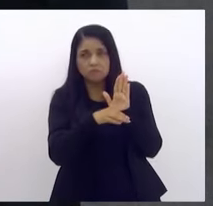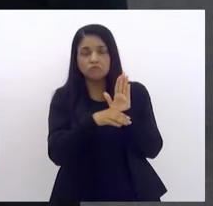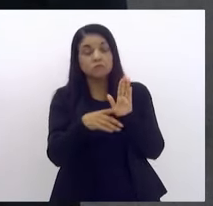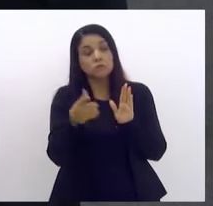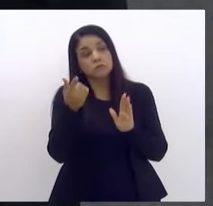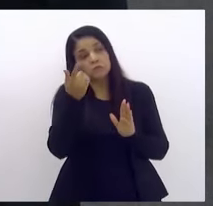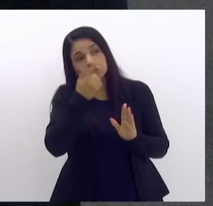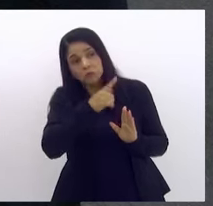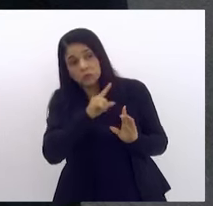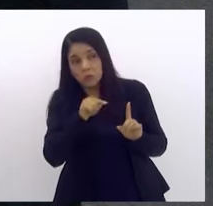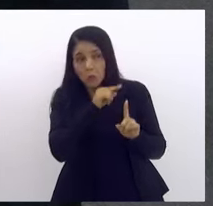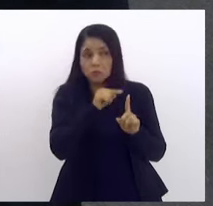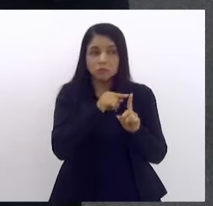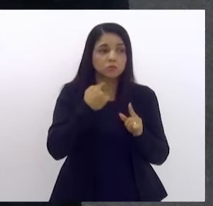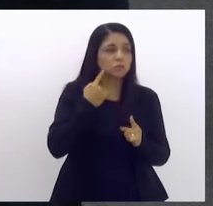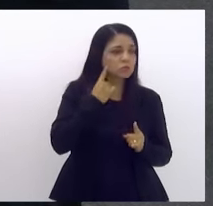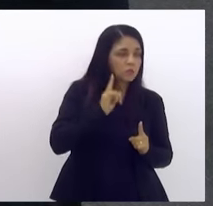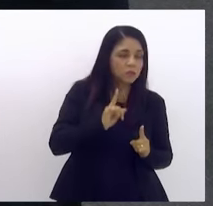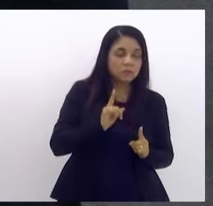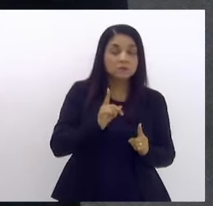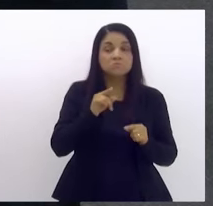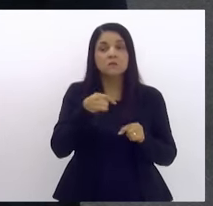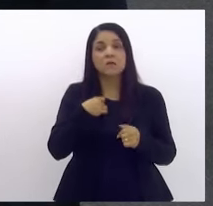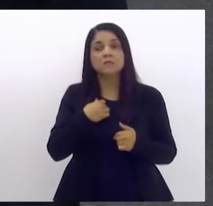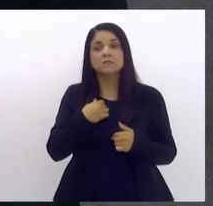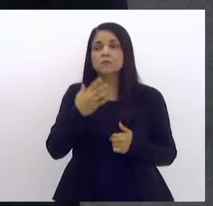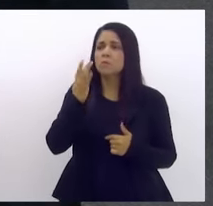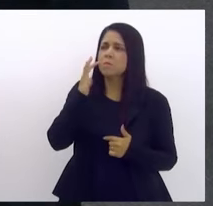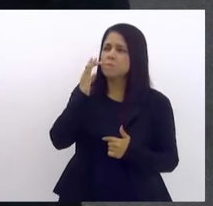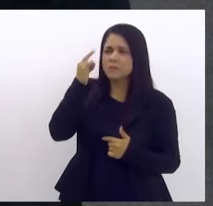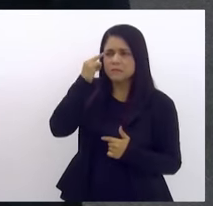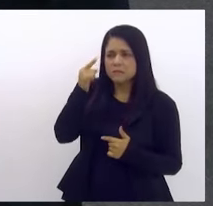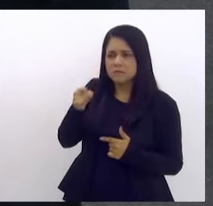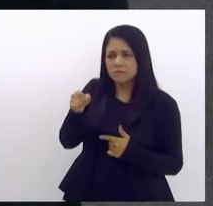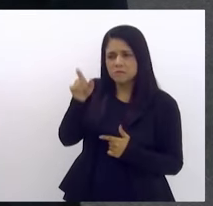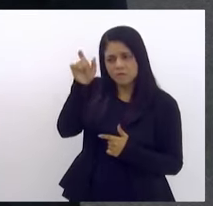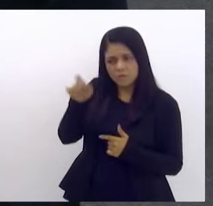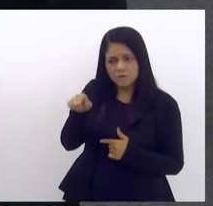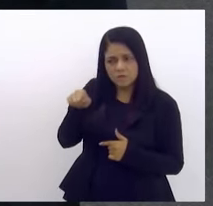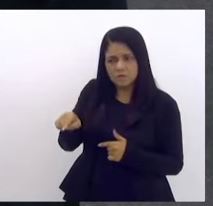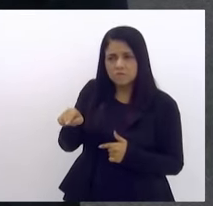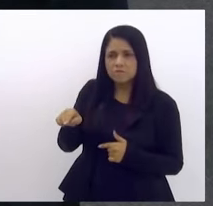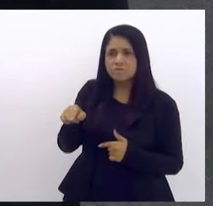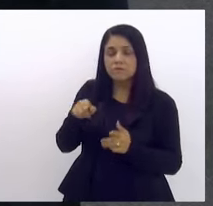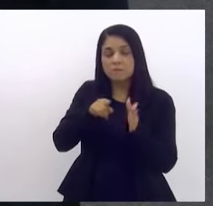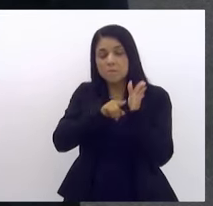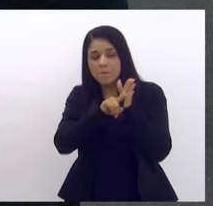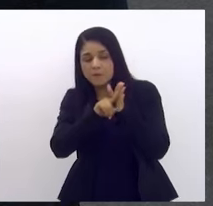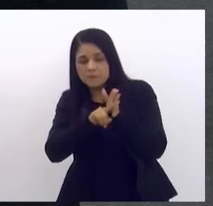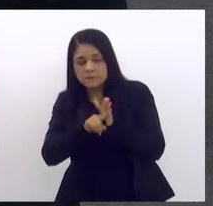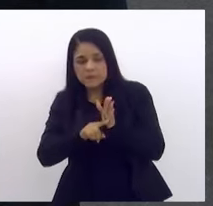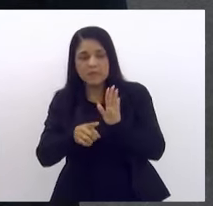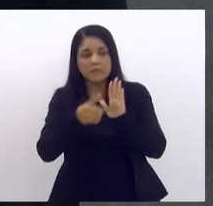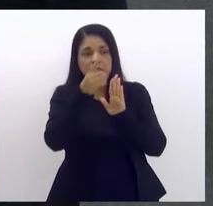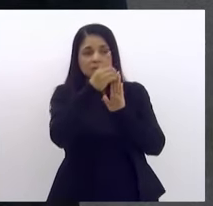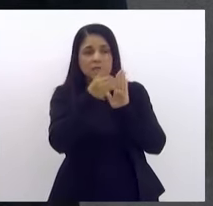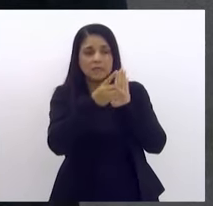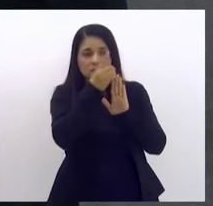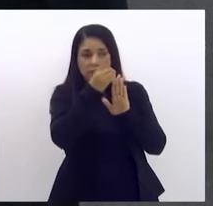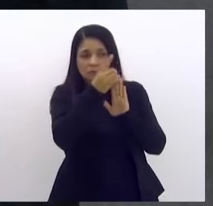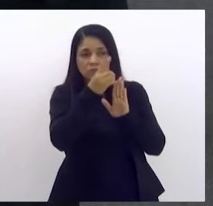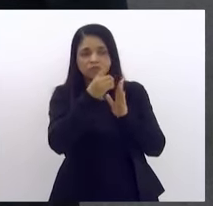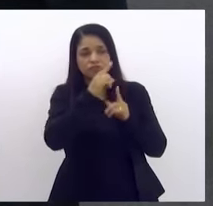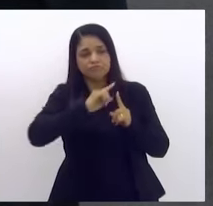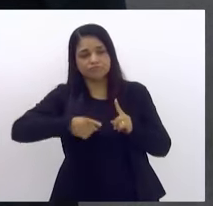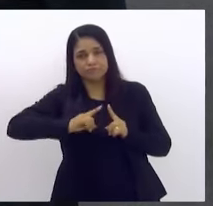alvo, mas achei que Vossa Excelência ia pesquisar que decretos deveriam ser revogados. Não estou